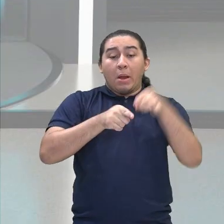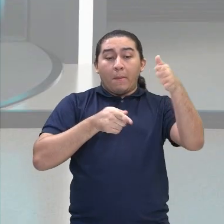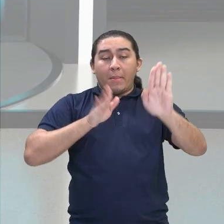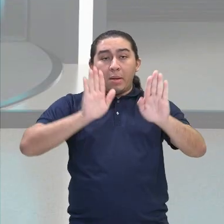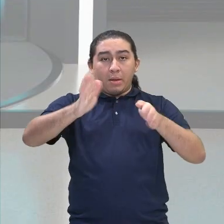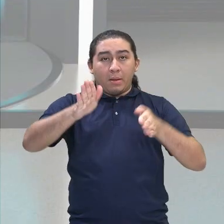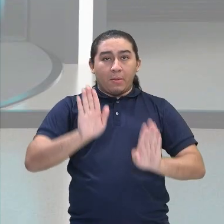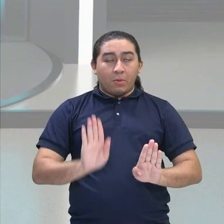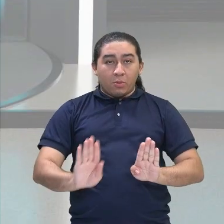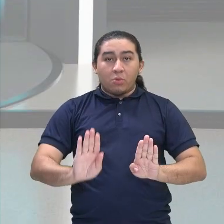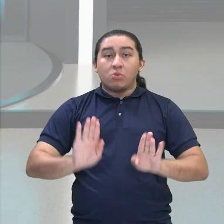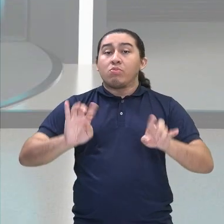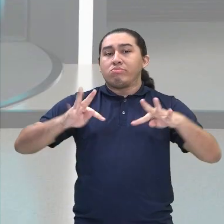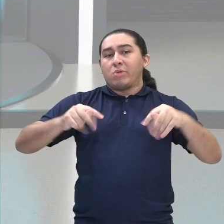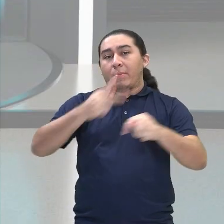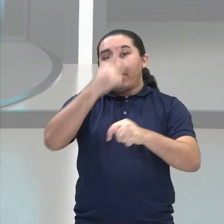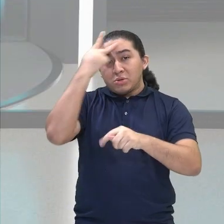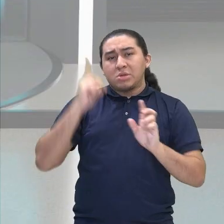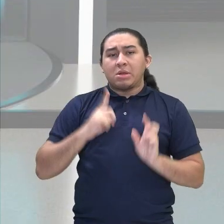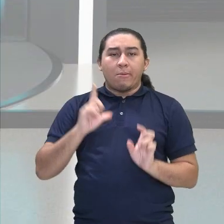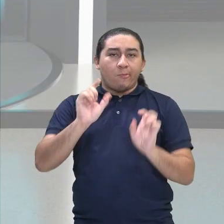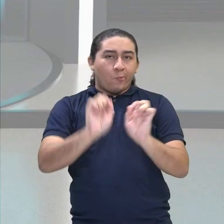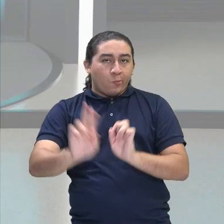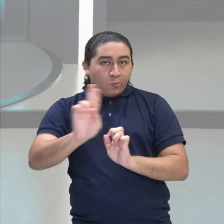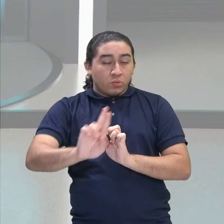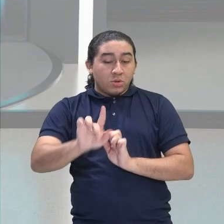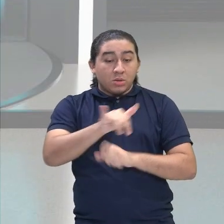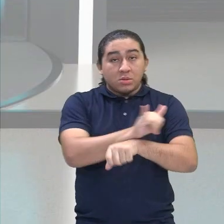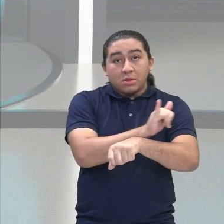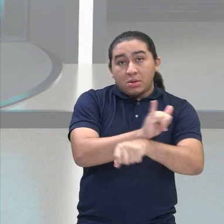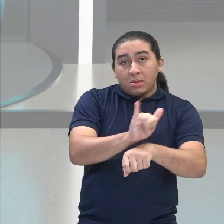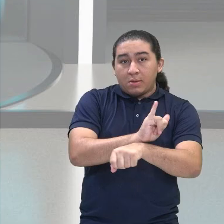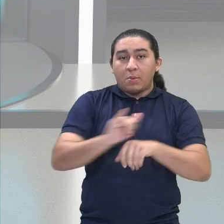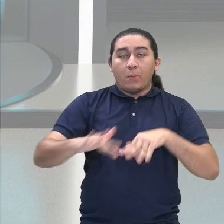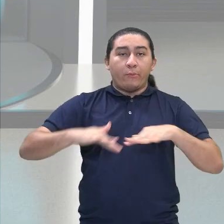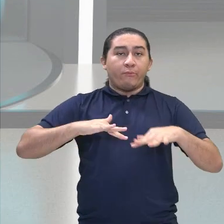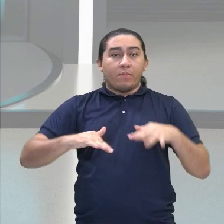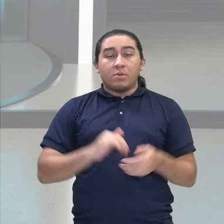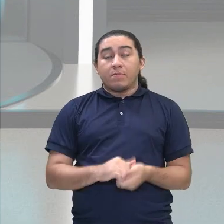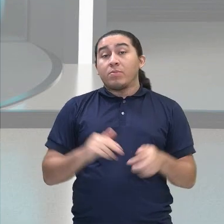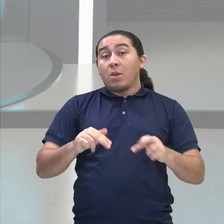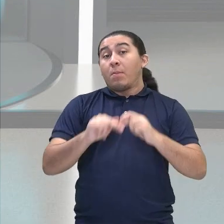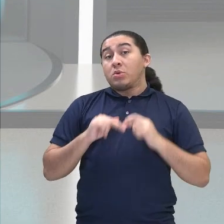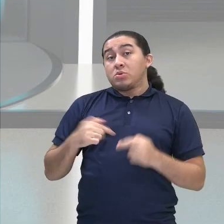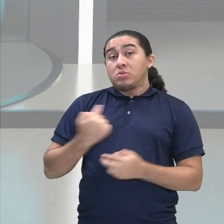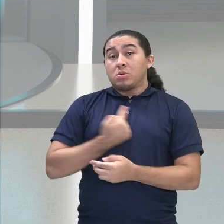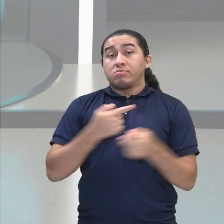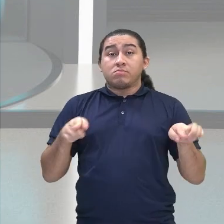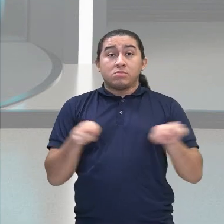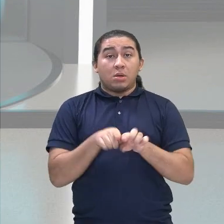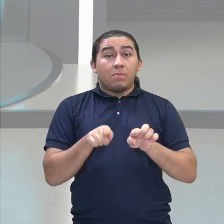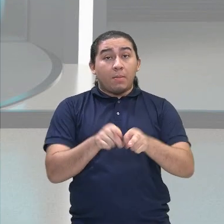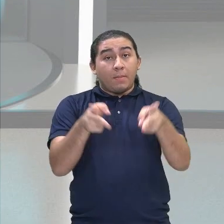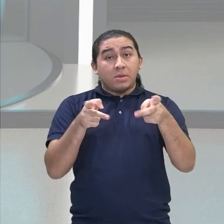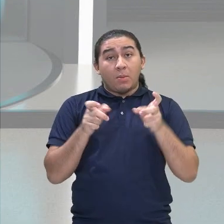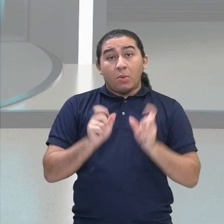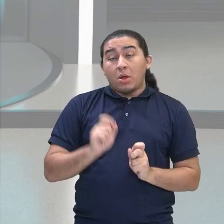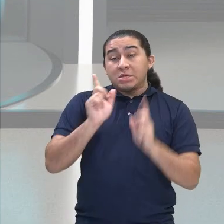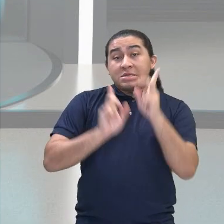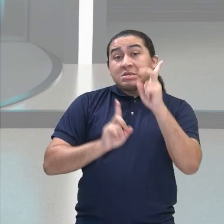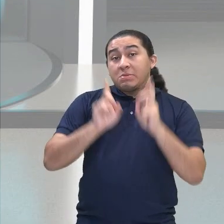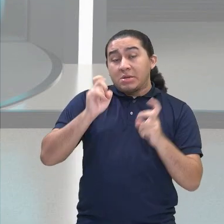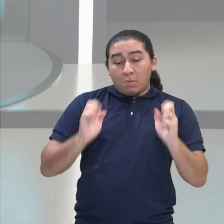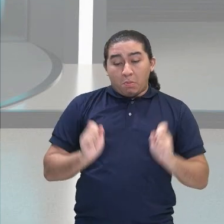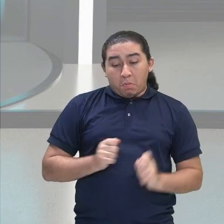que vão utilizar-se dessa forma. E assim, vamos estar olhando também a expressão que vai nos levar